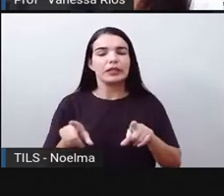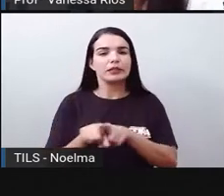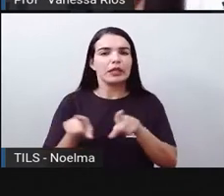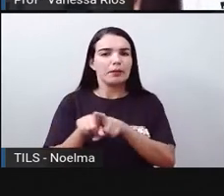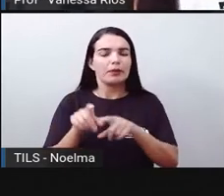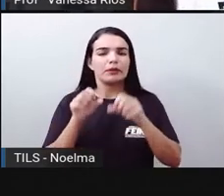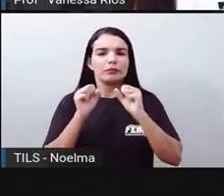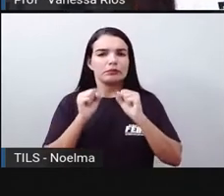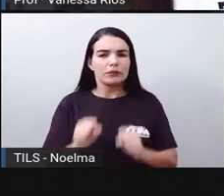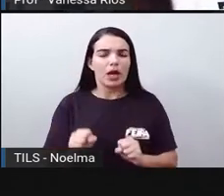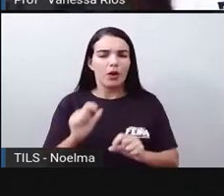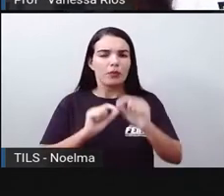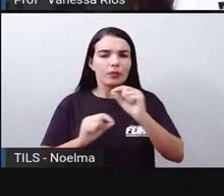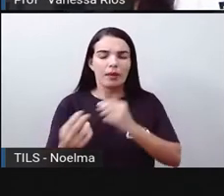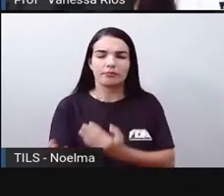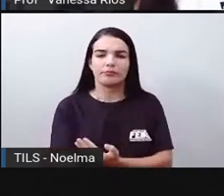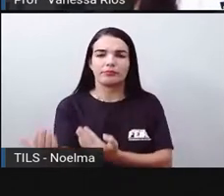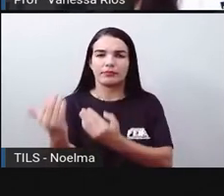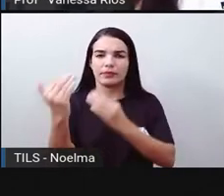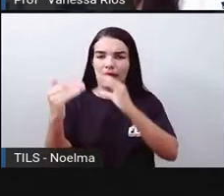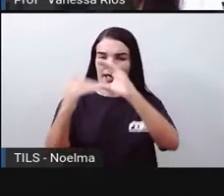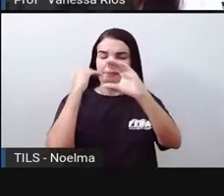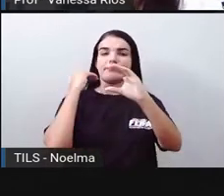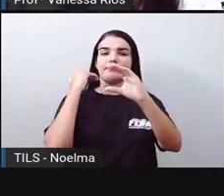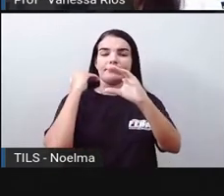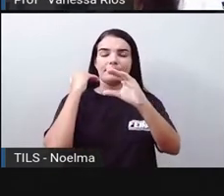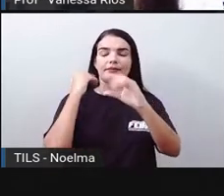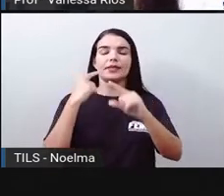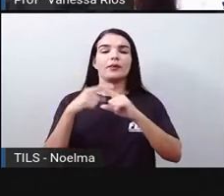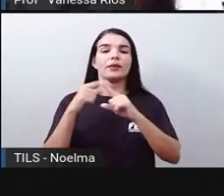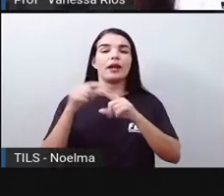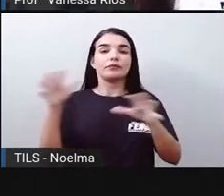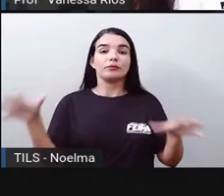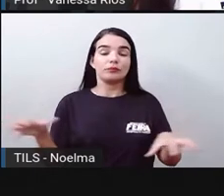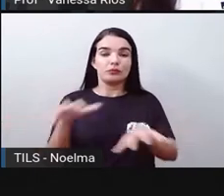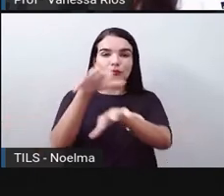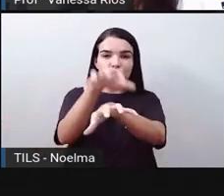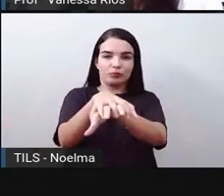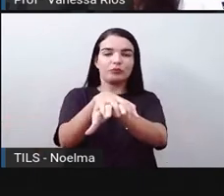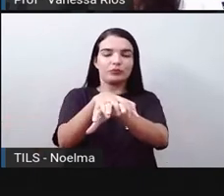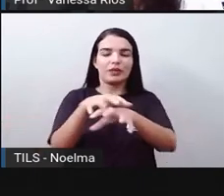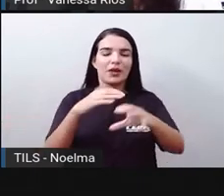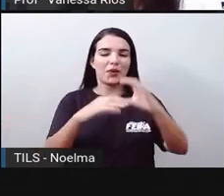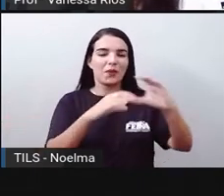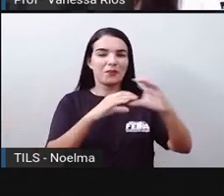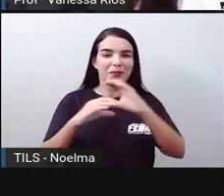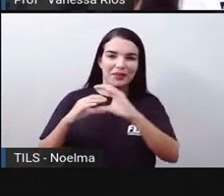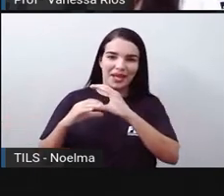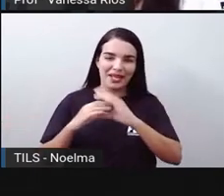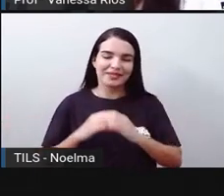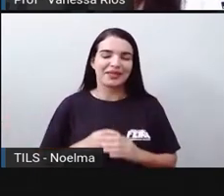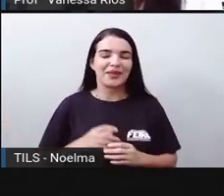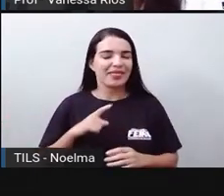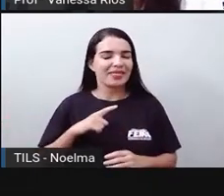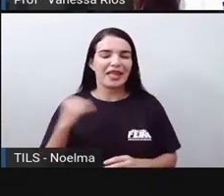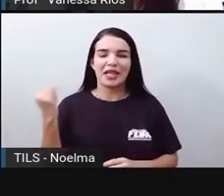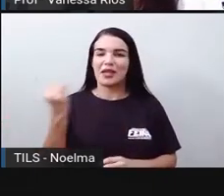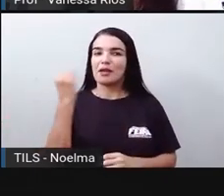também como receptores, fazendo parte do processo de comunicação, algo que é